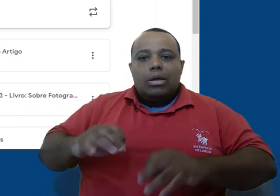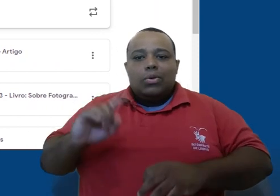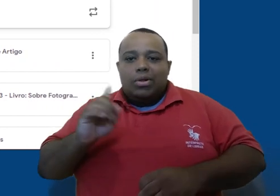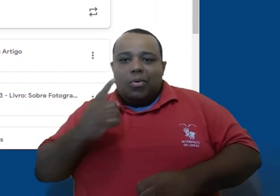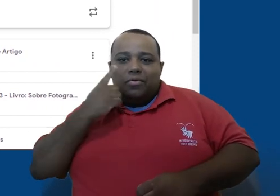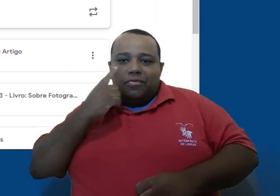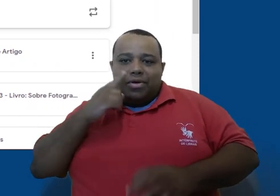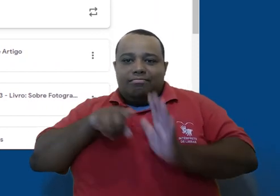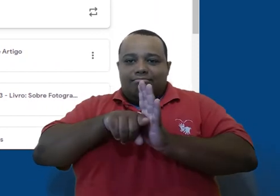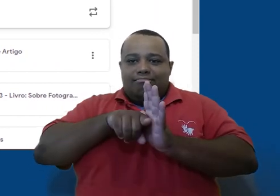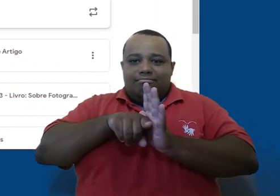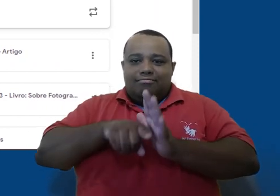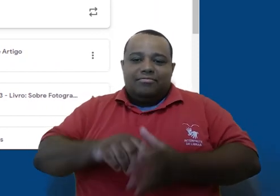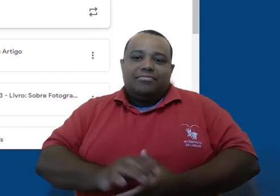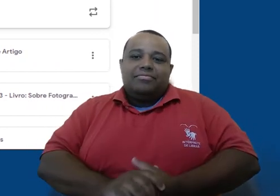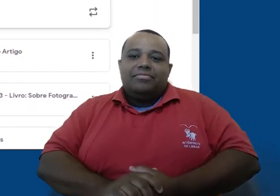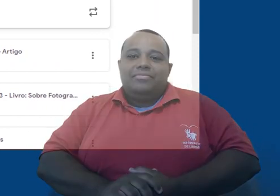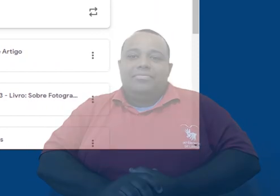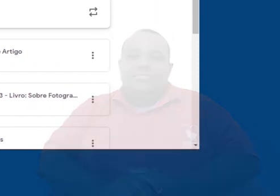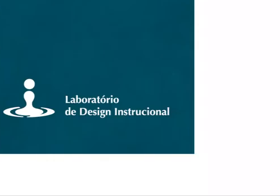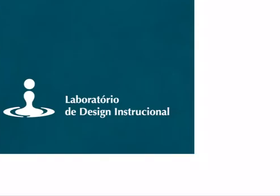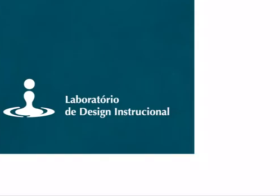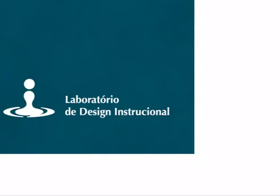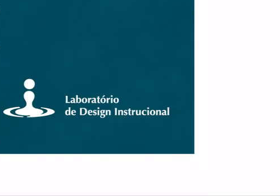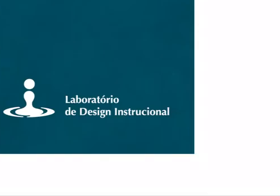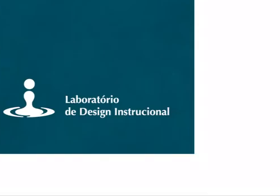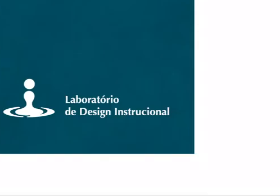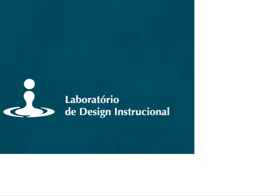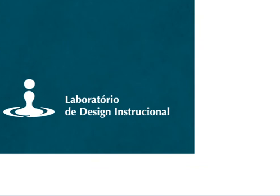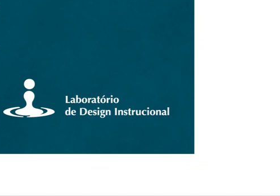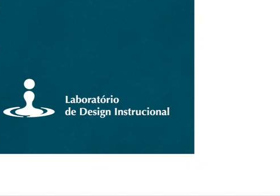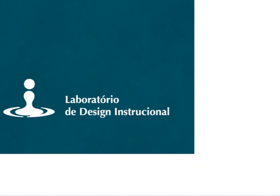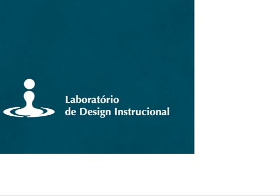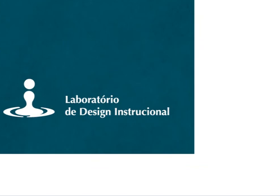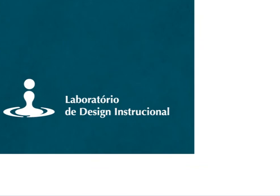atual a data de entrega do aluno ou algo do tipo até o próximo vídeo